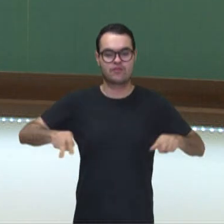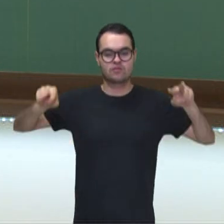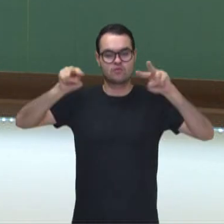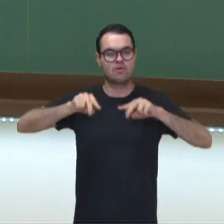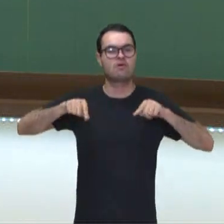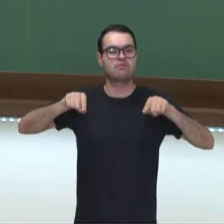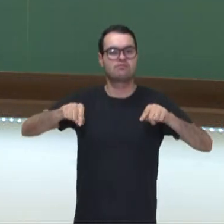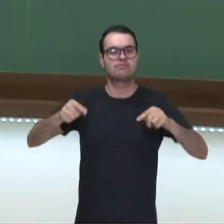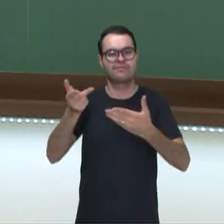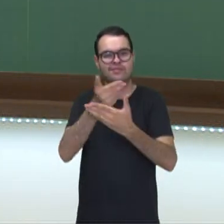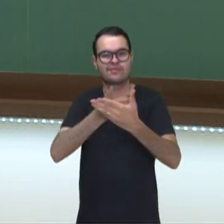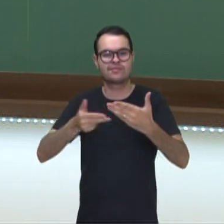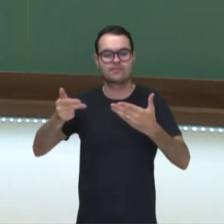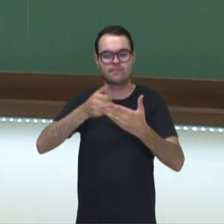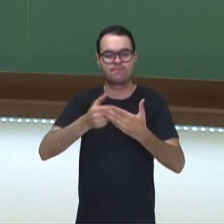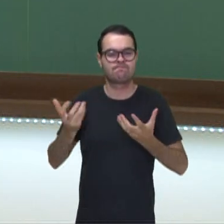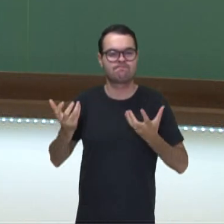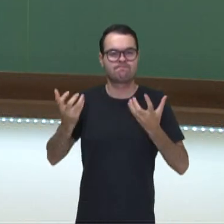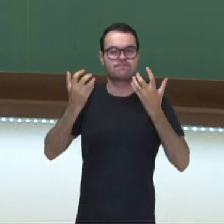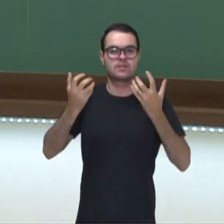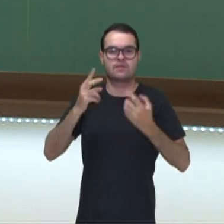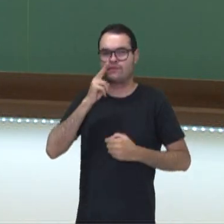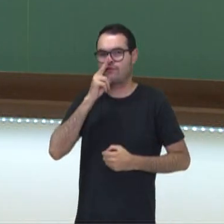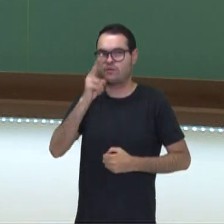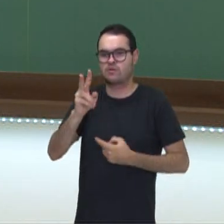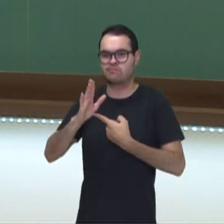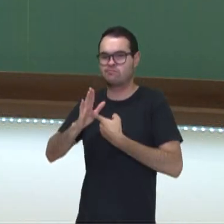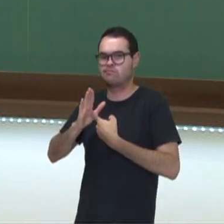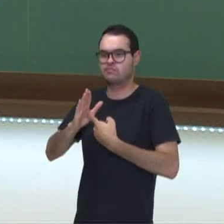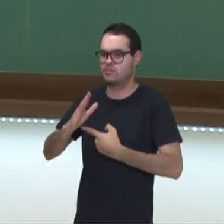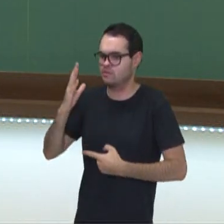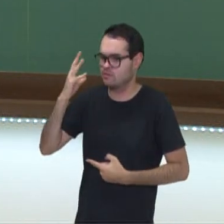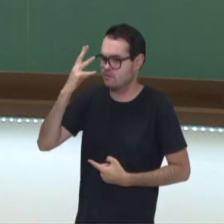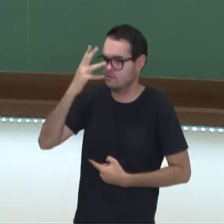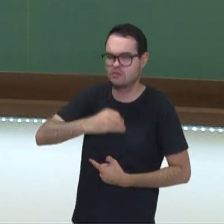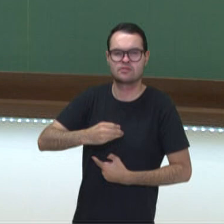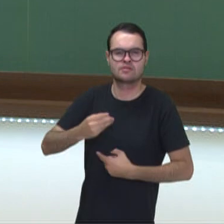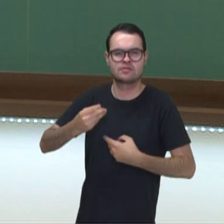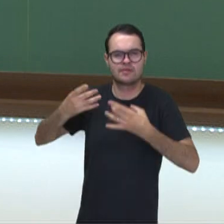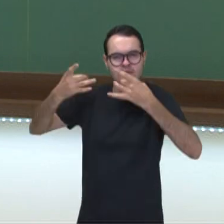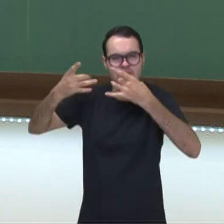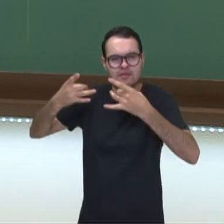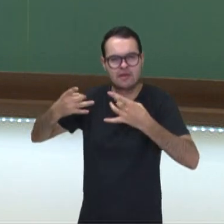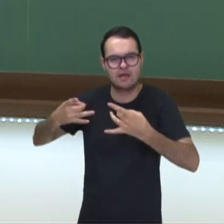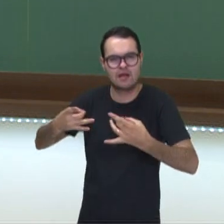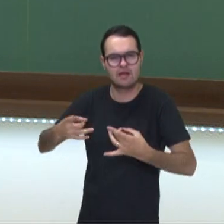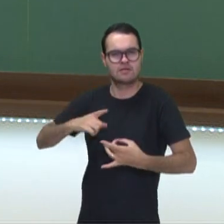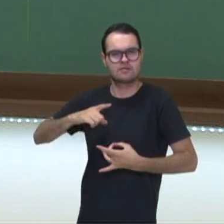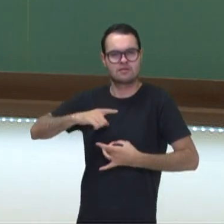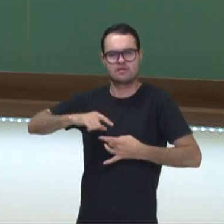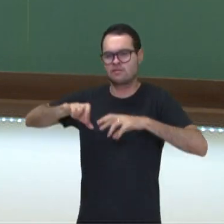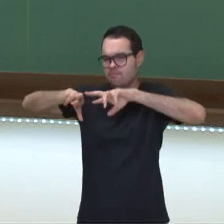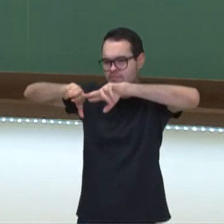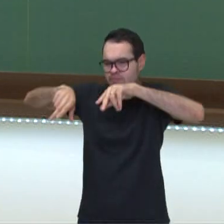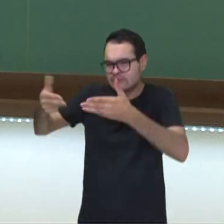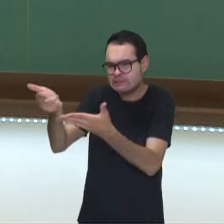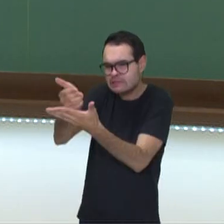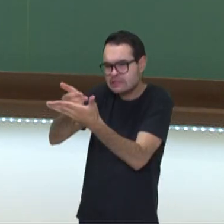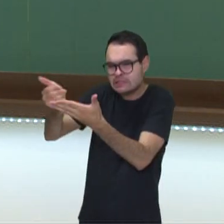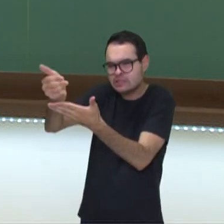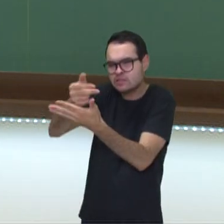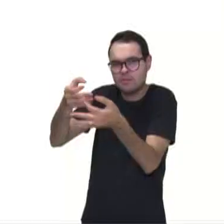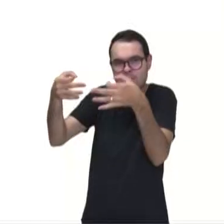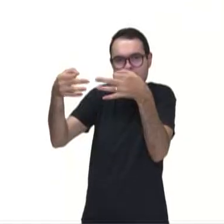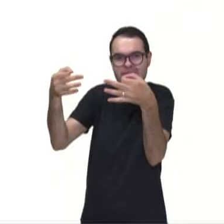um gênero com apelo visual muito marcante, né? É bonito, estilizado, cheio de traços de arte.